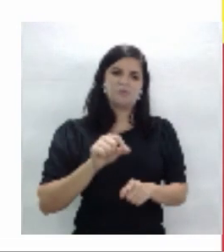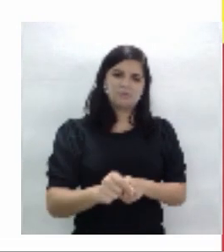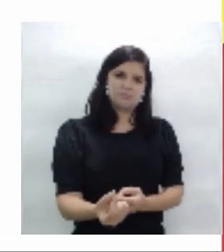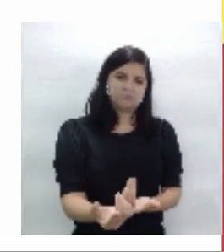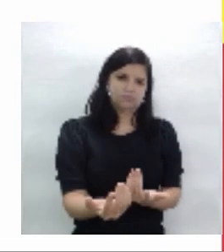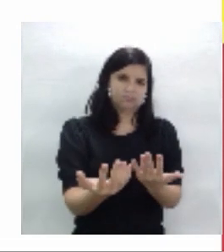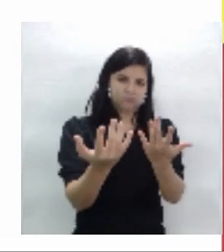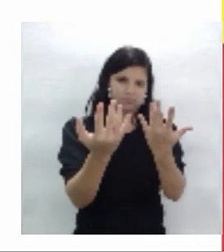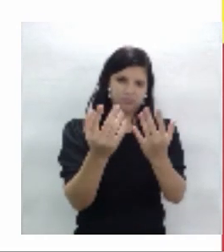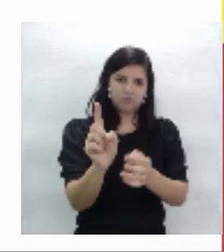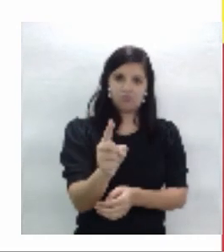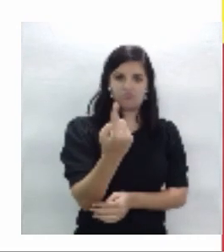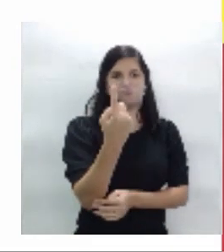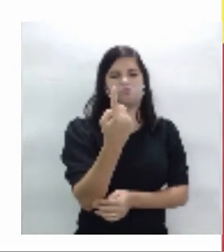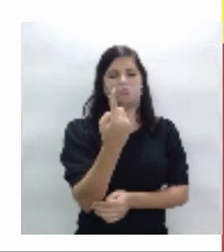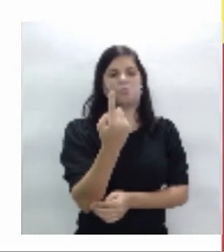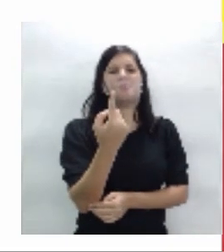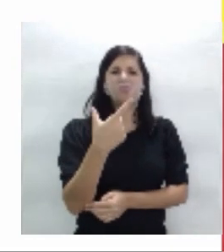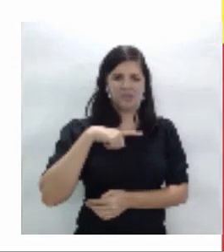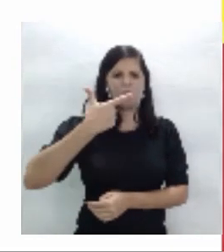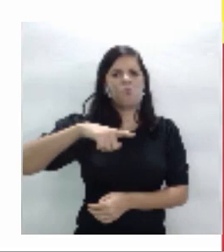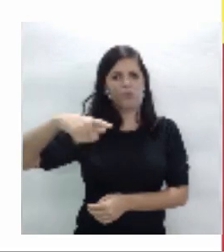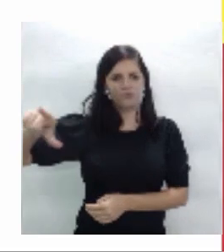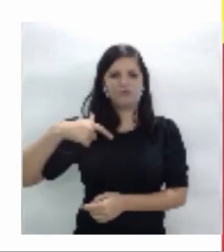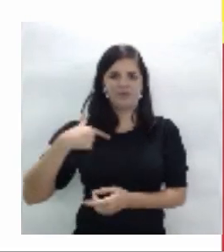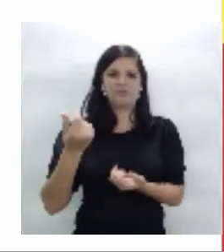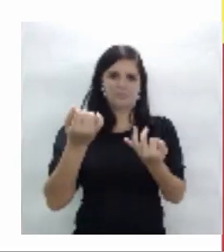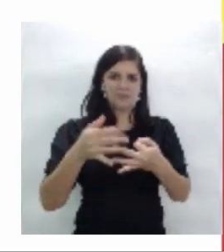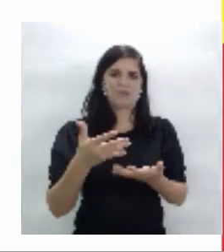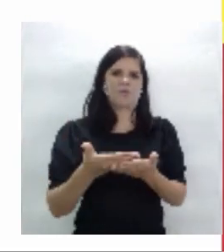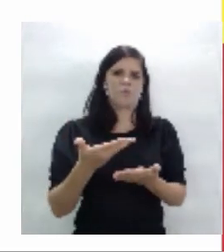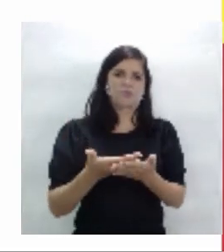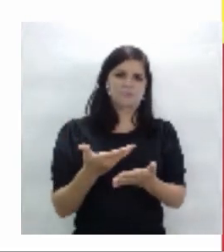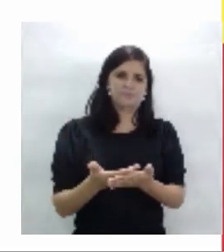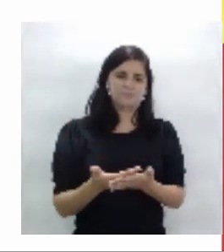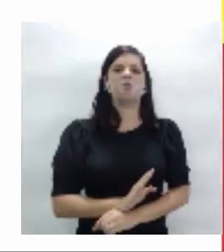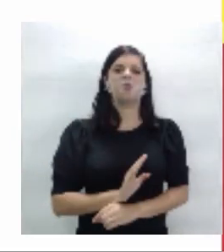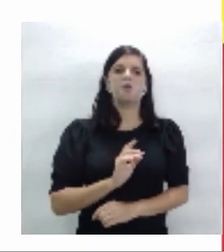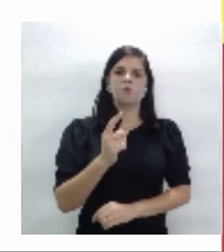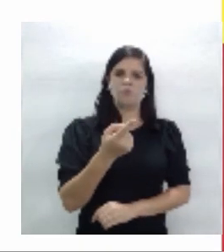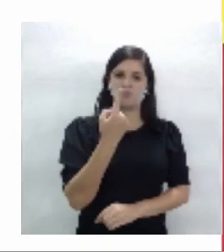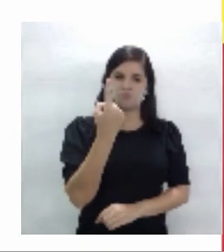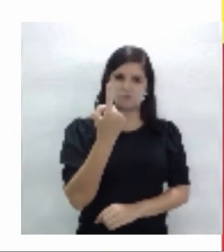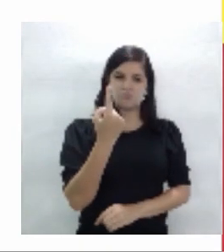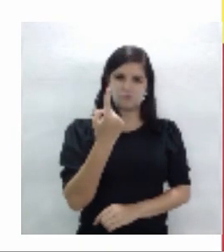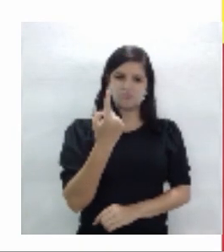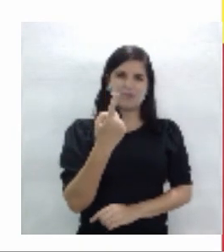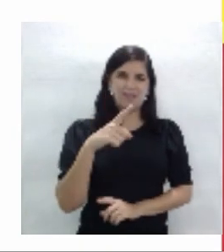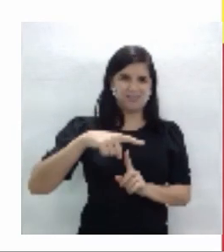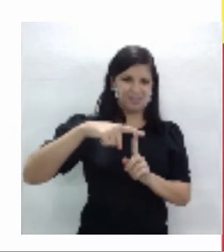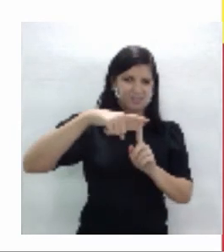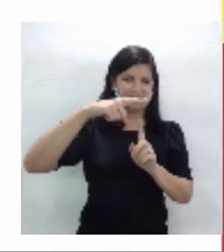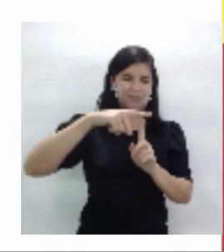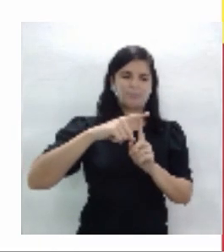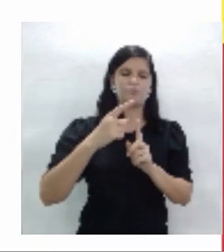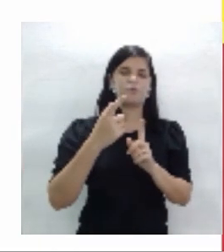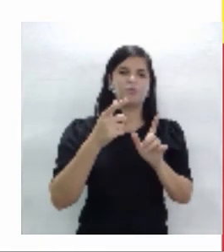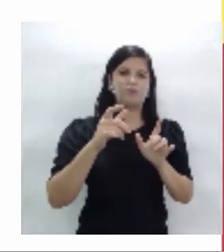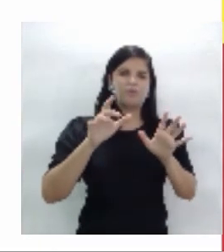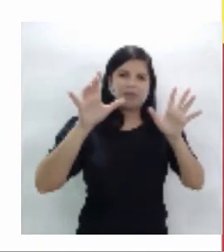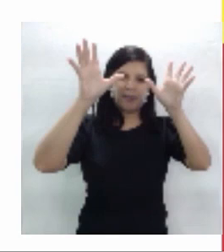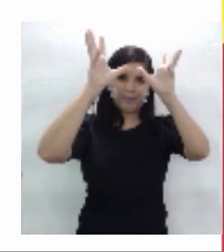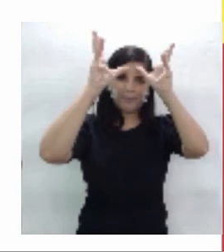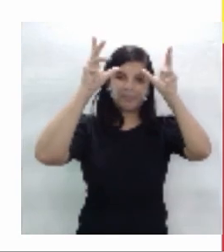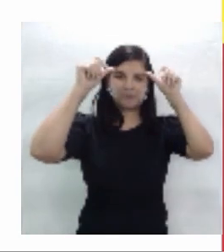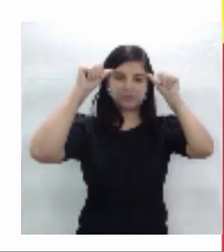queimadas é apenas um dos impactos, mas existem outros que a gente vai conversar ao longo da aula. Uma dessas florestas é a floresta